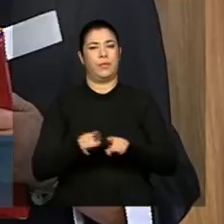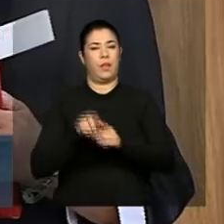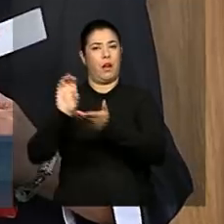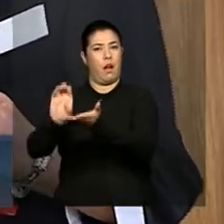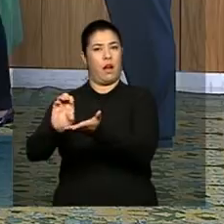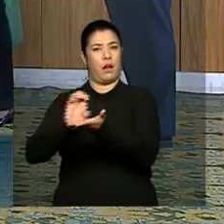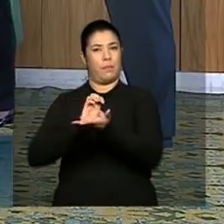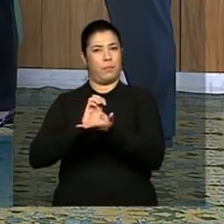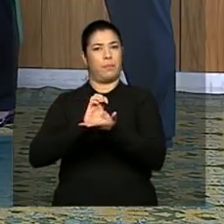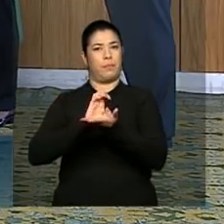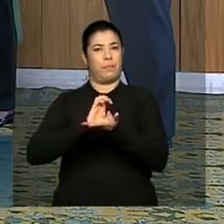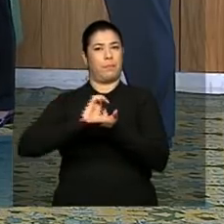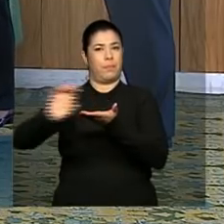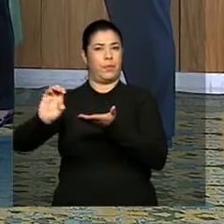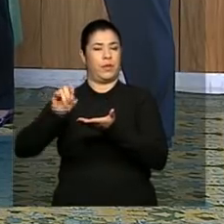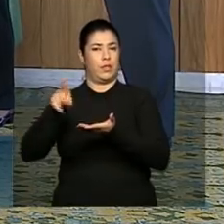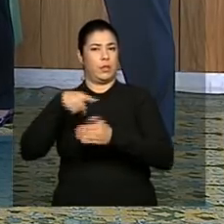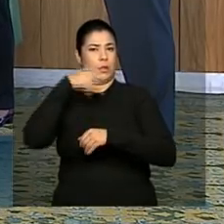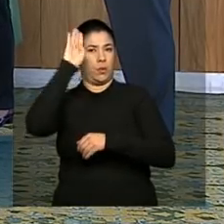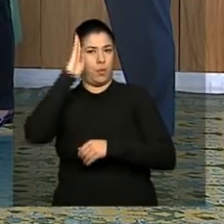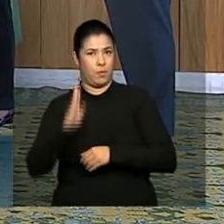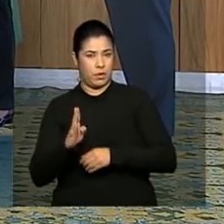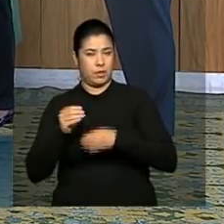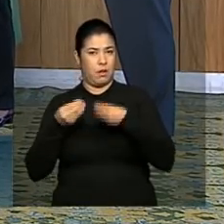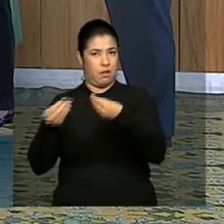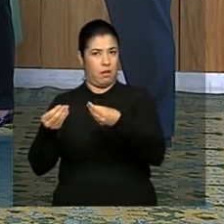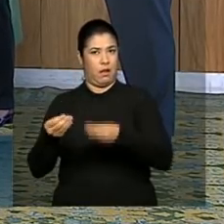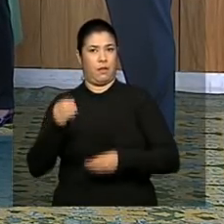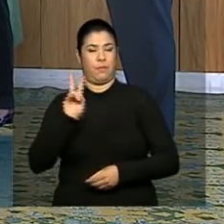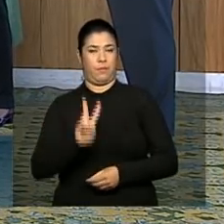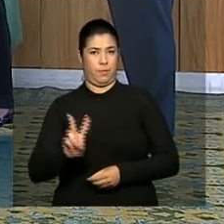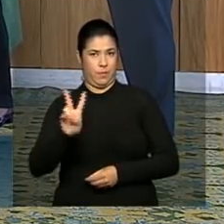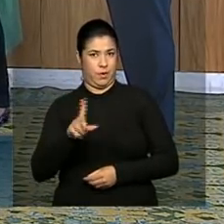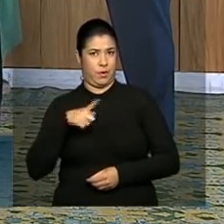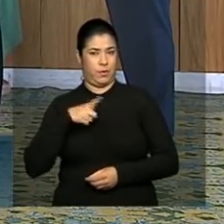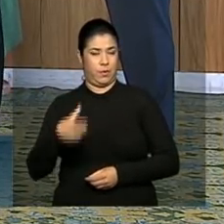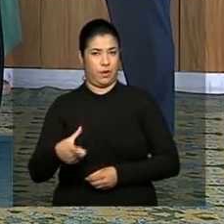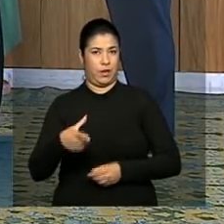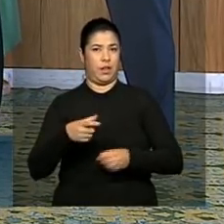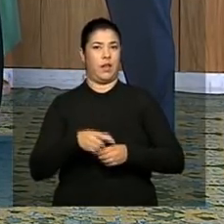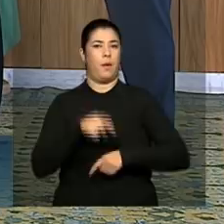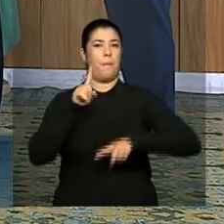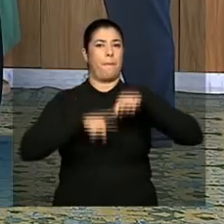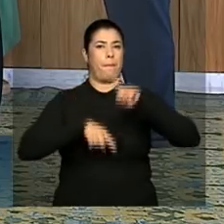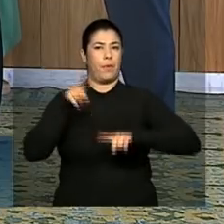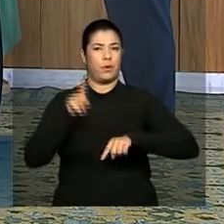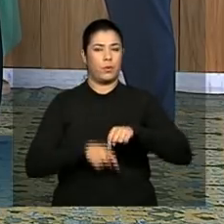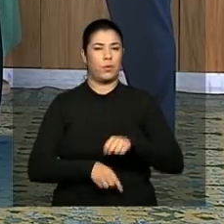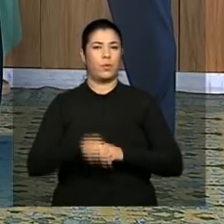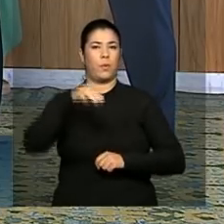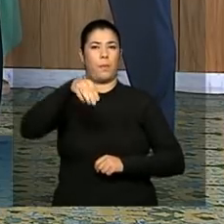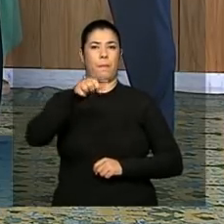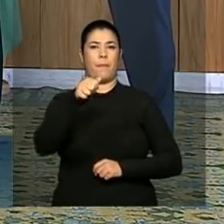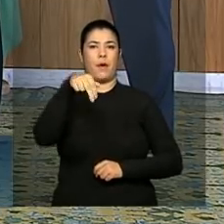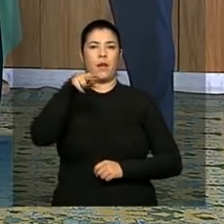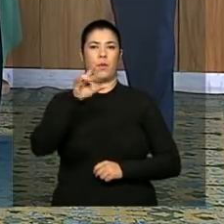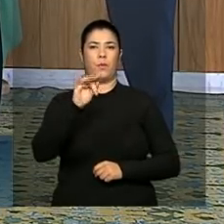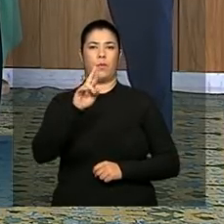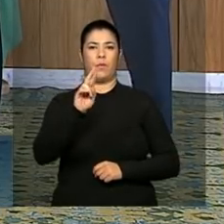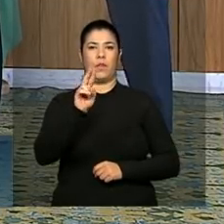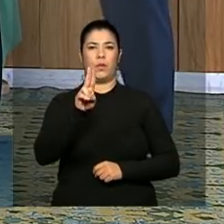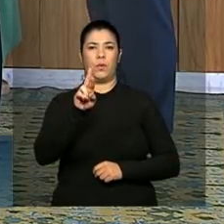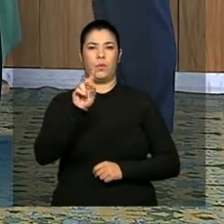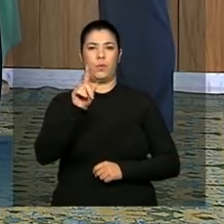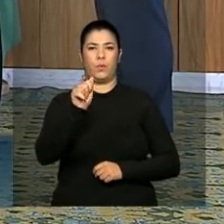brasileiras para a Venezuela são compostas, em sua maior parte, por produtos manufaturados, com